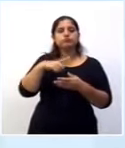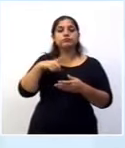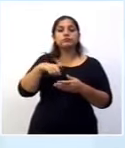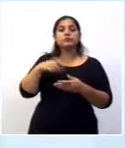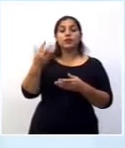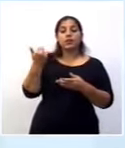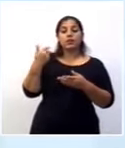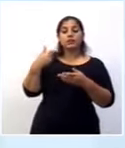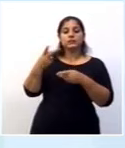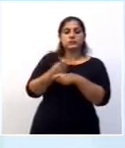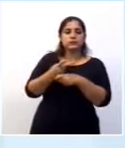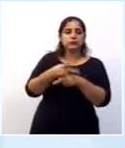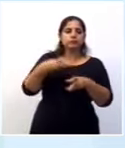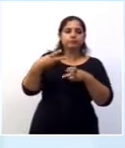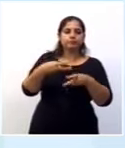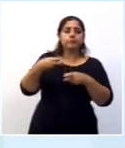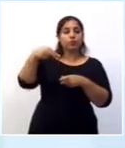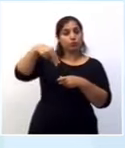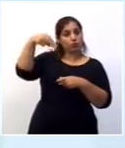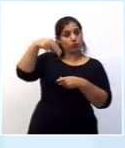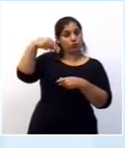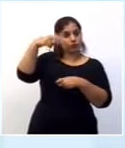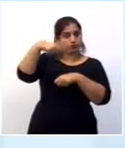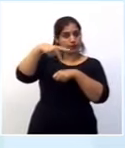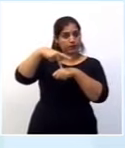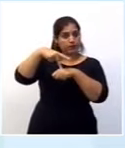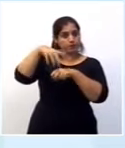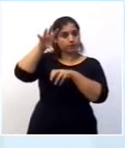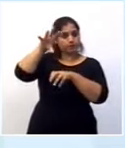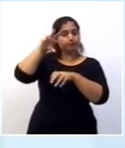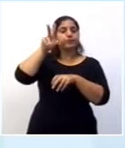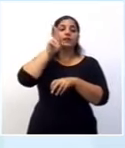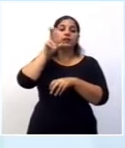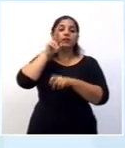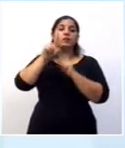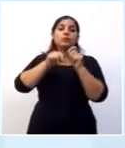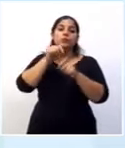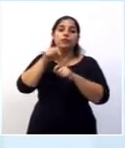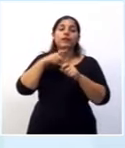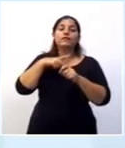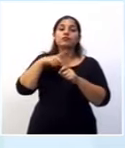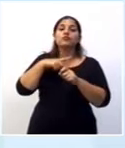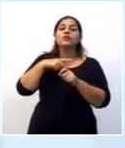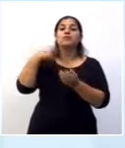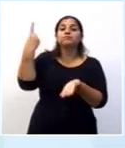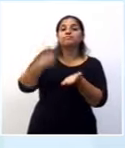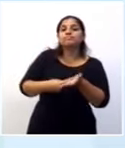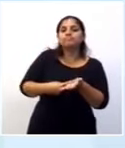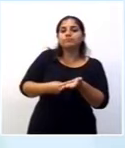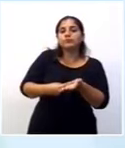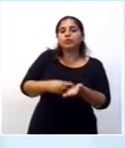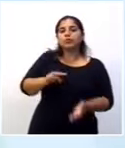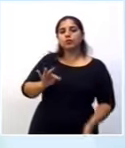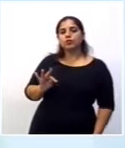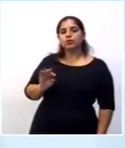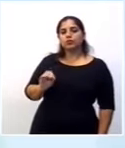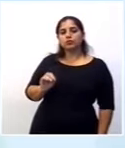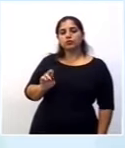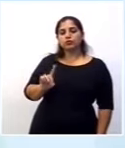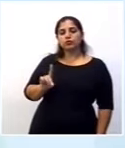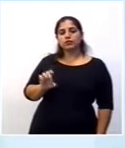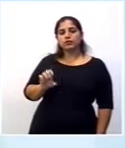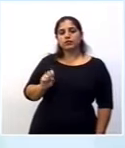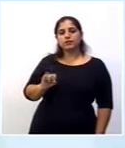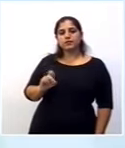ter o extrativismo aí na região norte do país. Lembrando que a gente tem o Tratado de Tordesilhas aí, e olha só